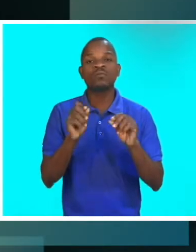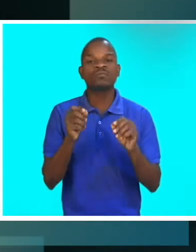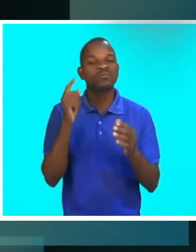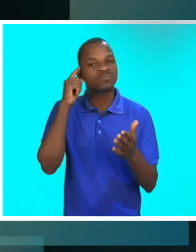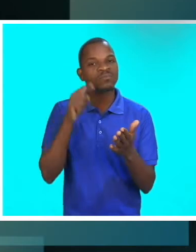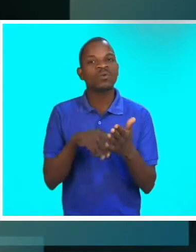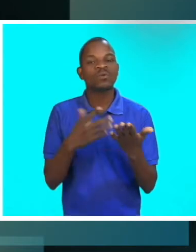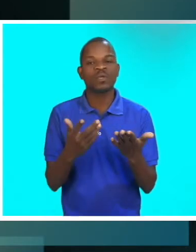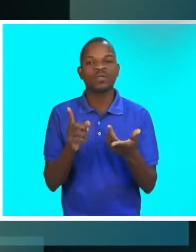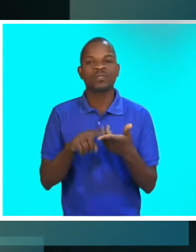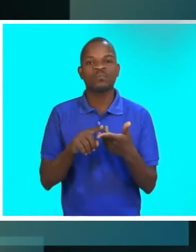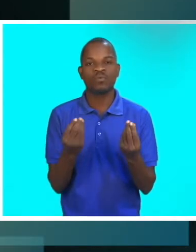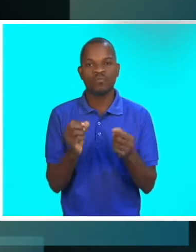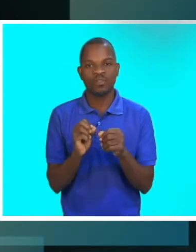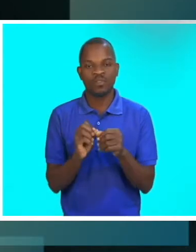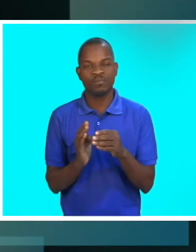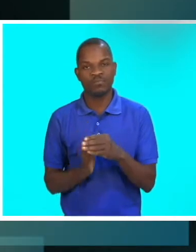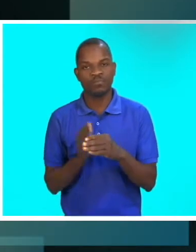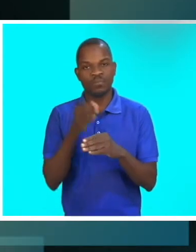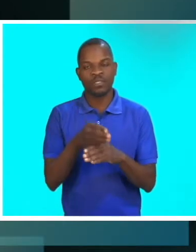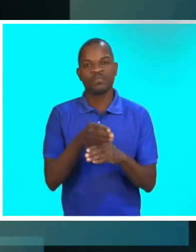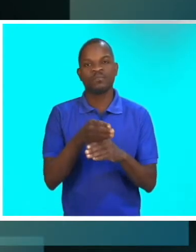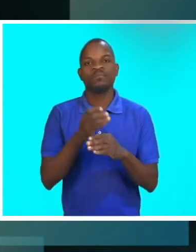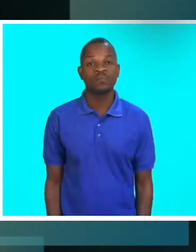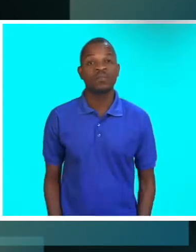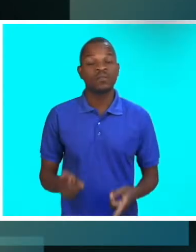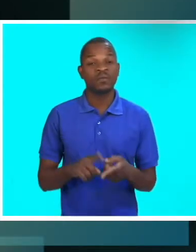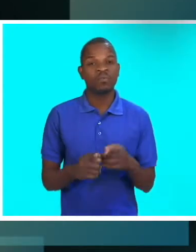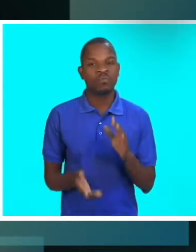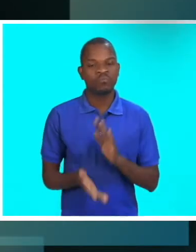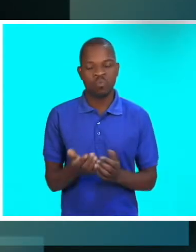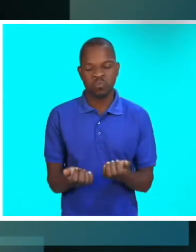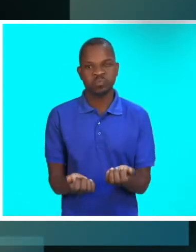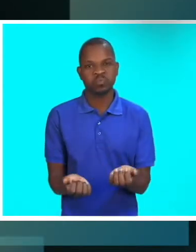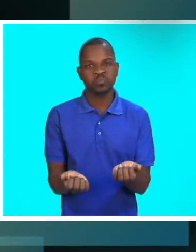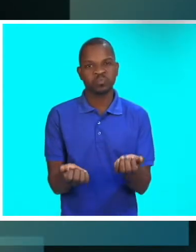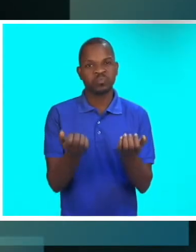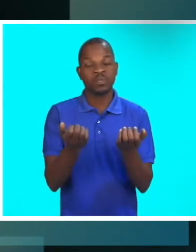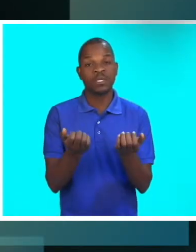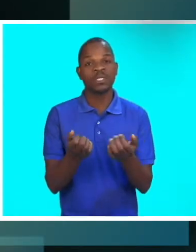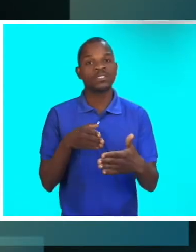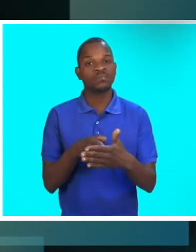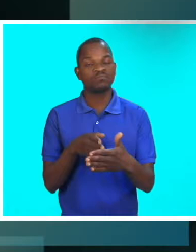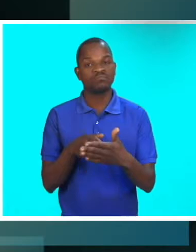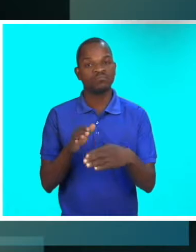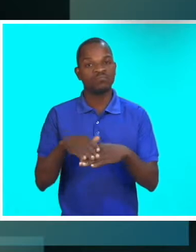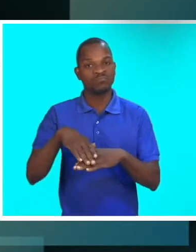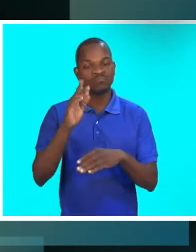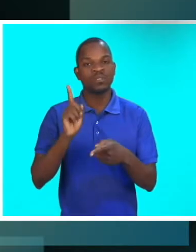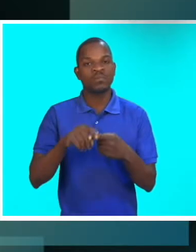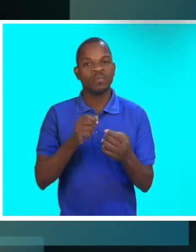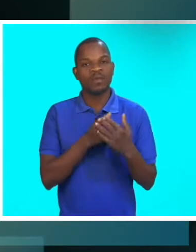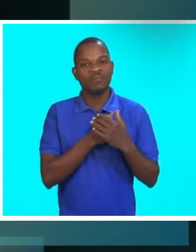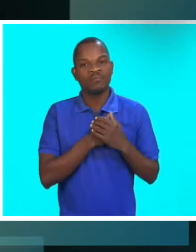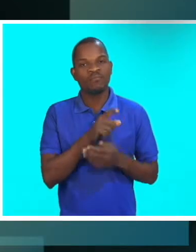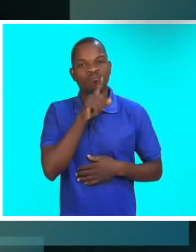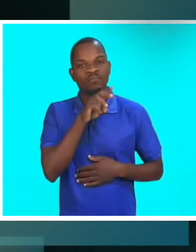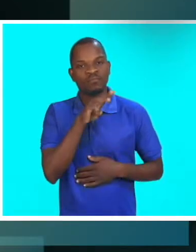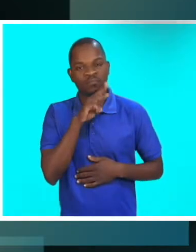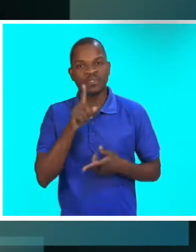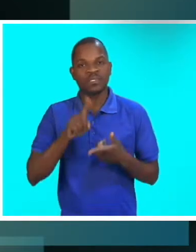que passaram a infância desde ano foi muito conturbada o amor dos